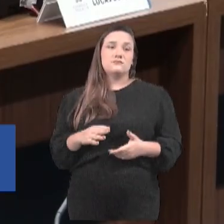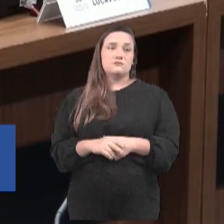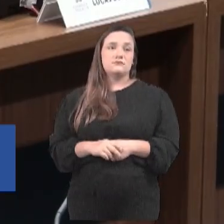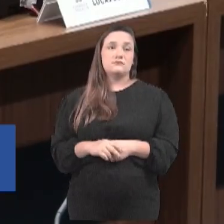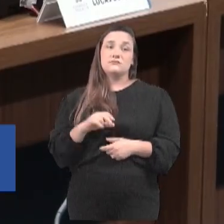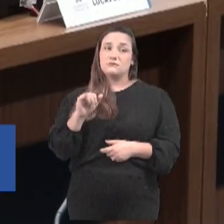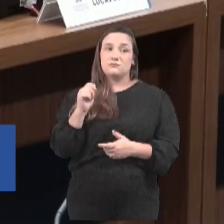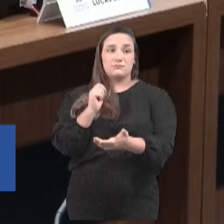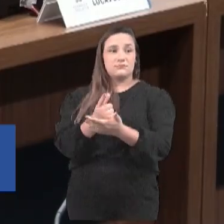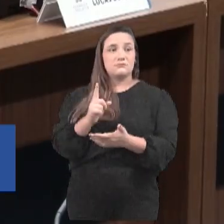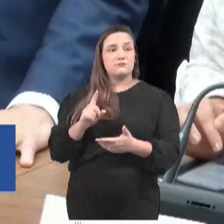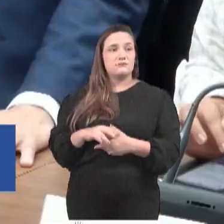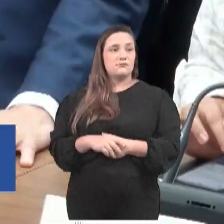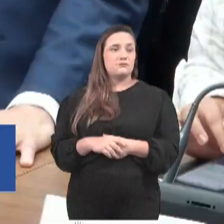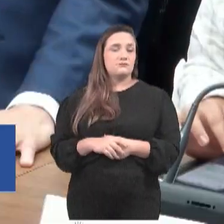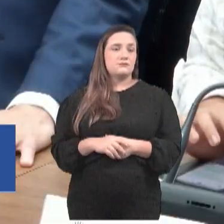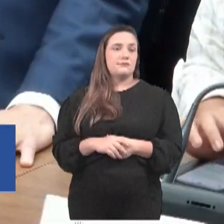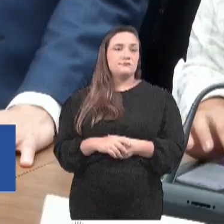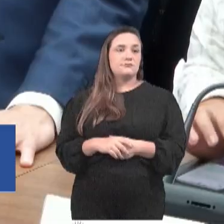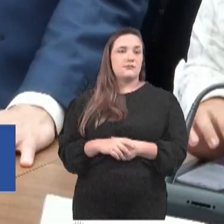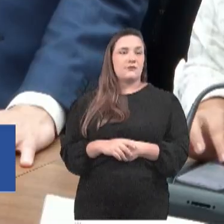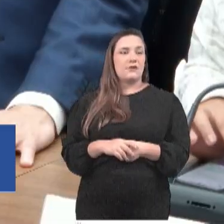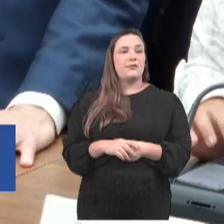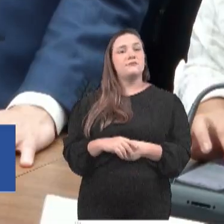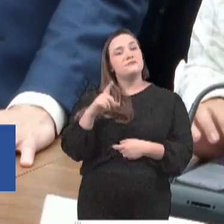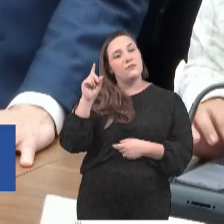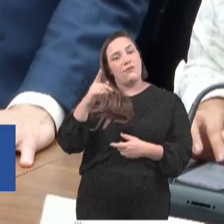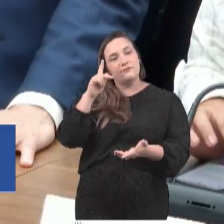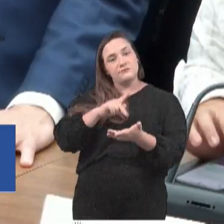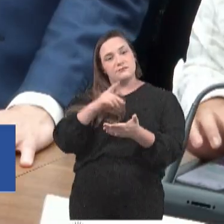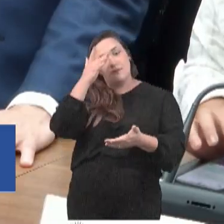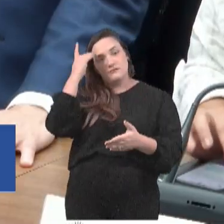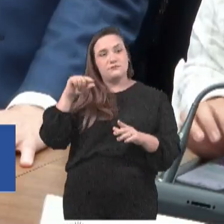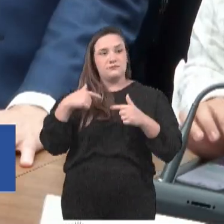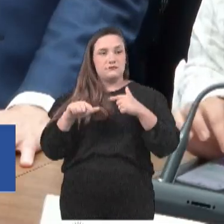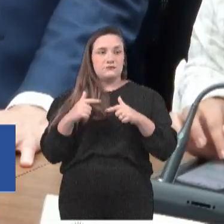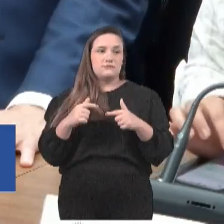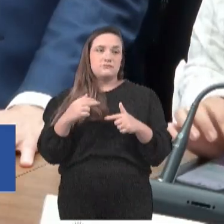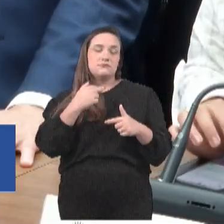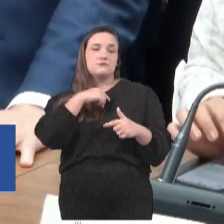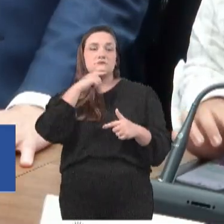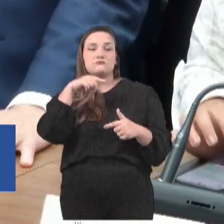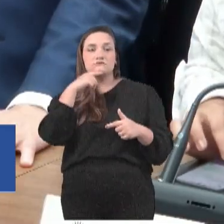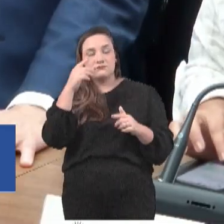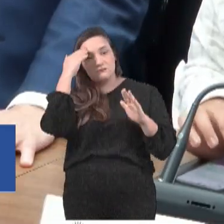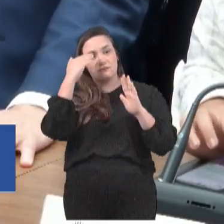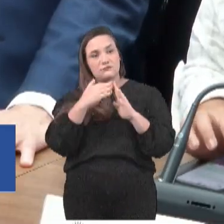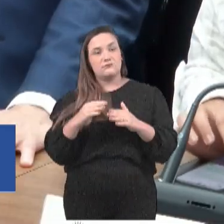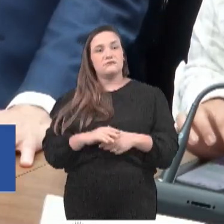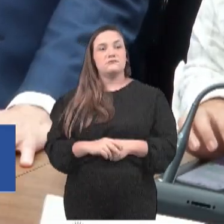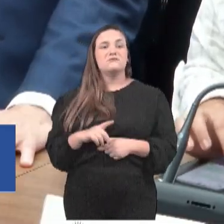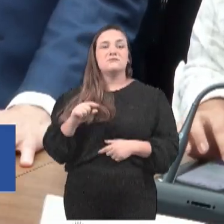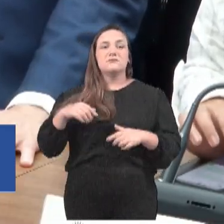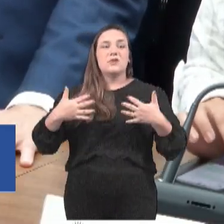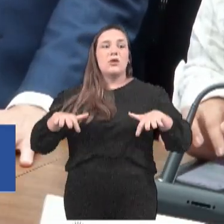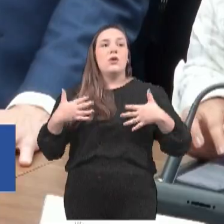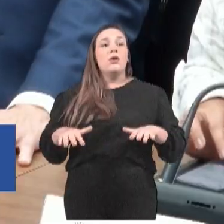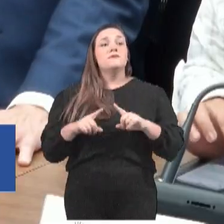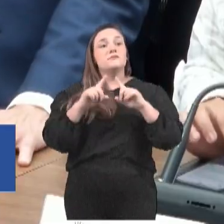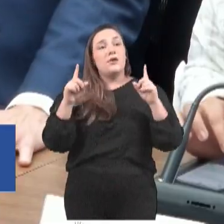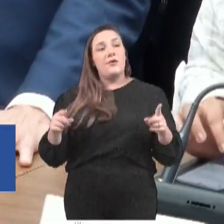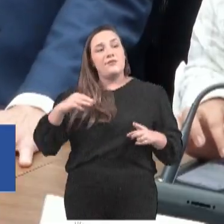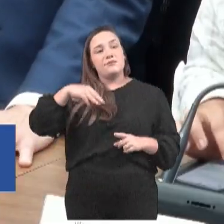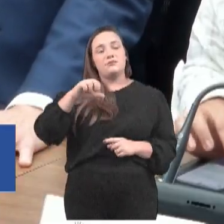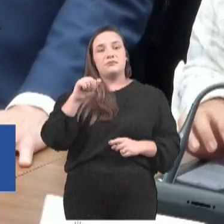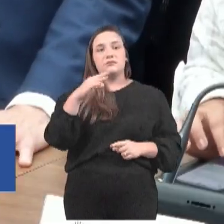não pago, evidentemente que o trabalhador não tem como honrar seus compromissos. Foi um desespero. E o